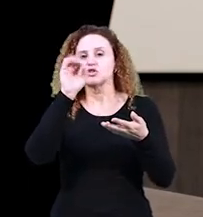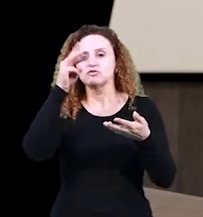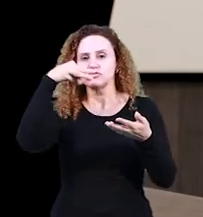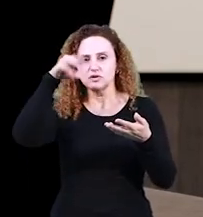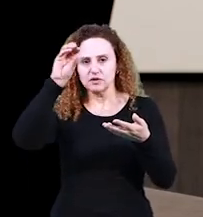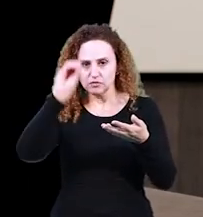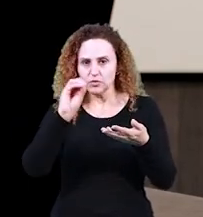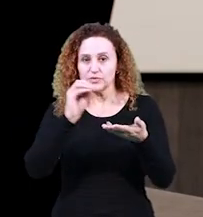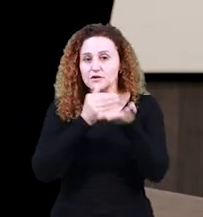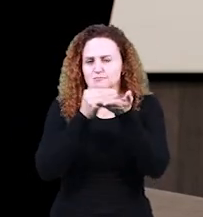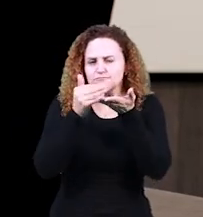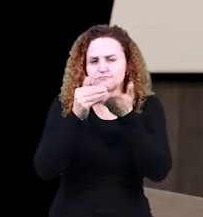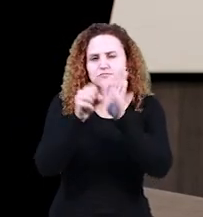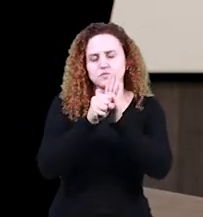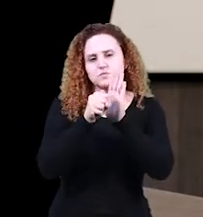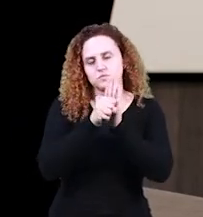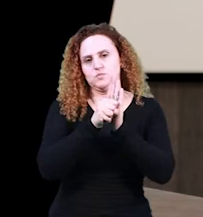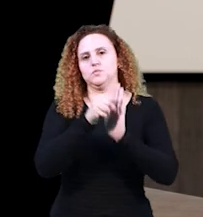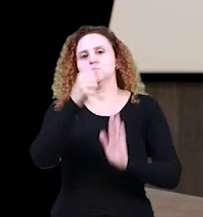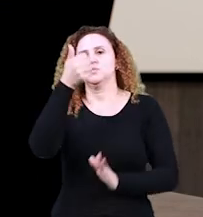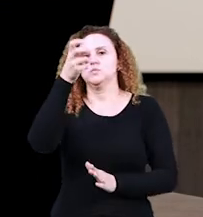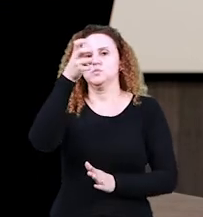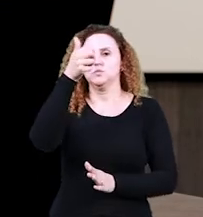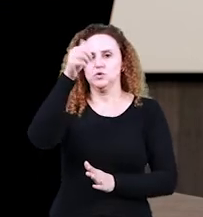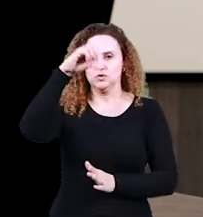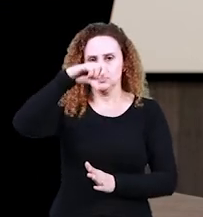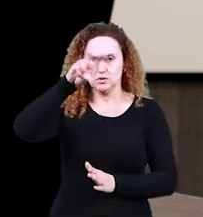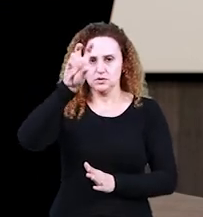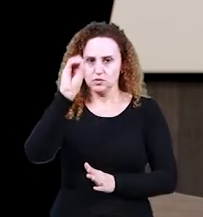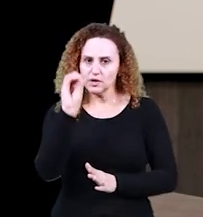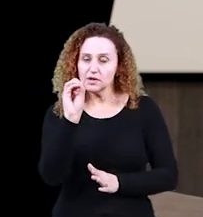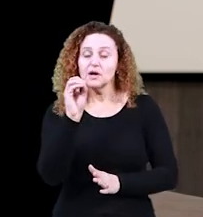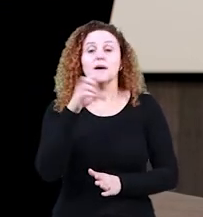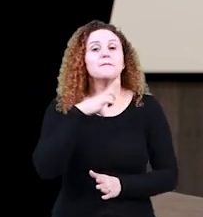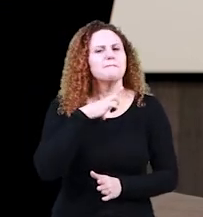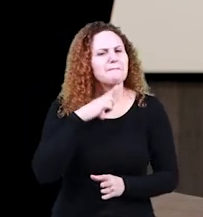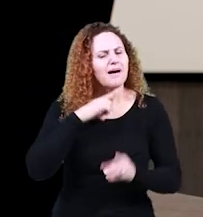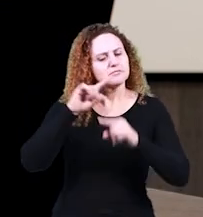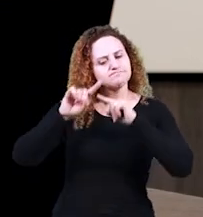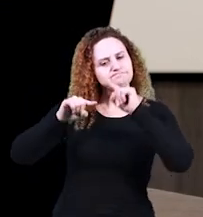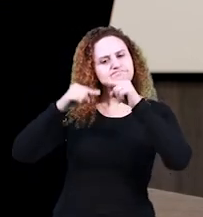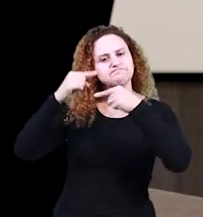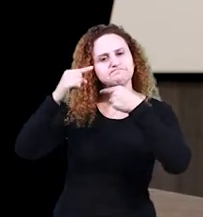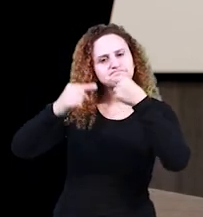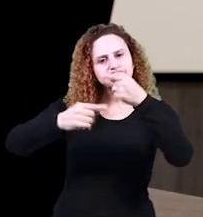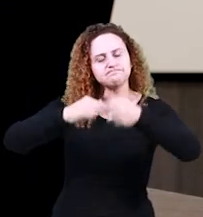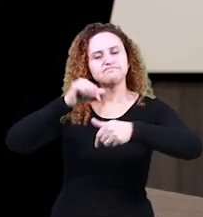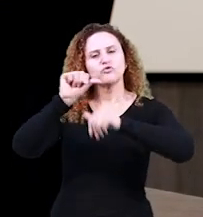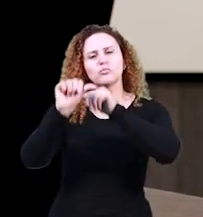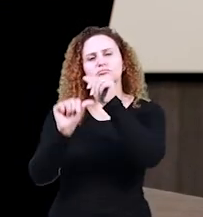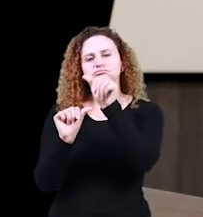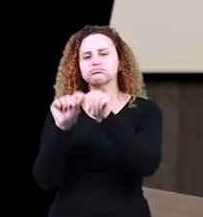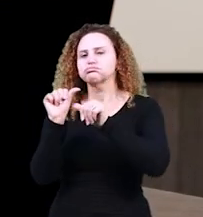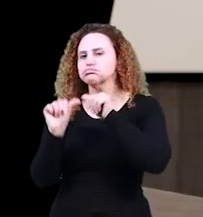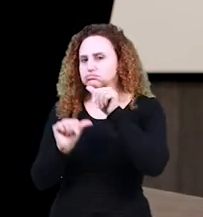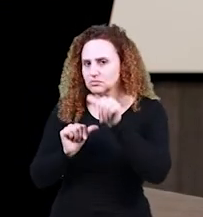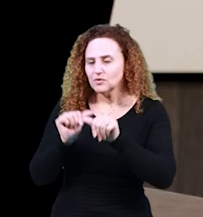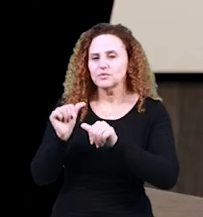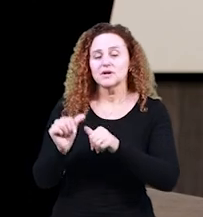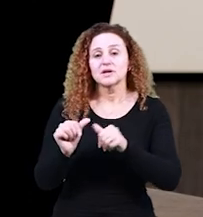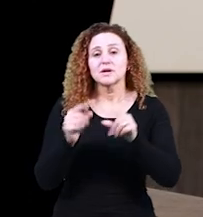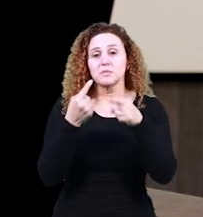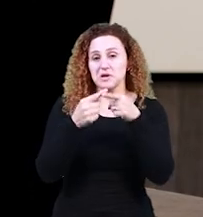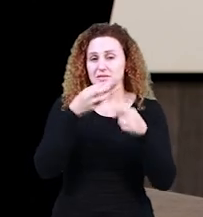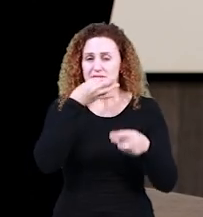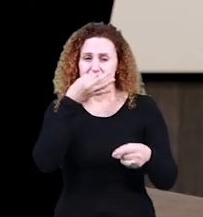desenvolveu na década de 50 e Surgiu uma década na década de 50 Mas ele foi sendo reformulado várias vezes então a partir